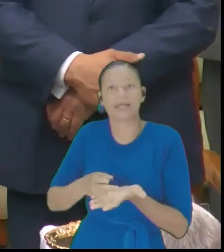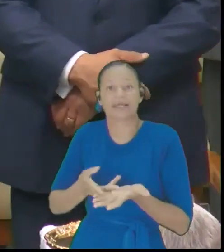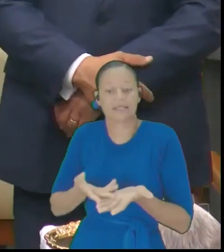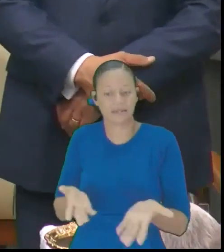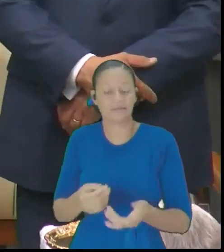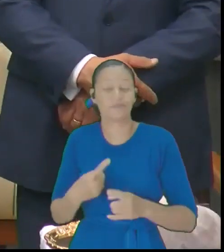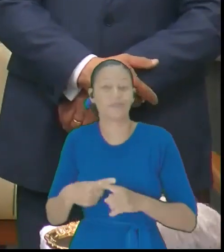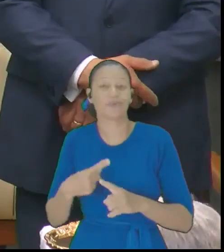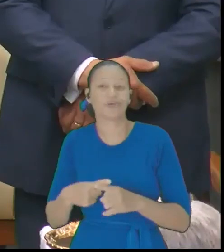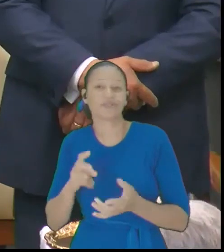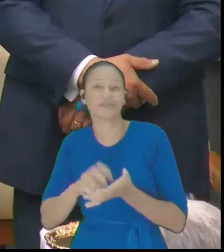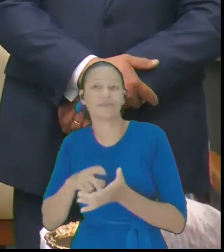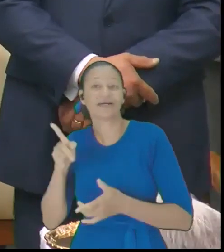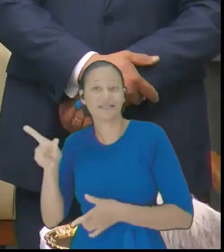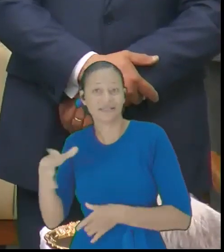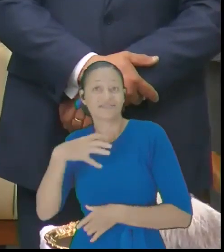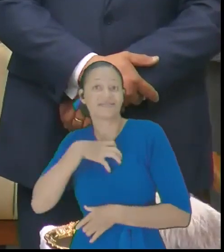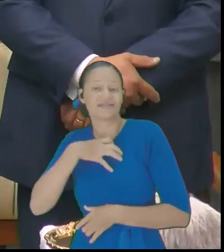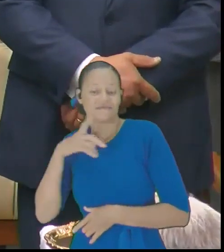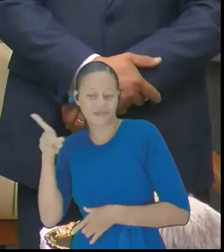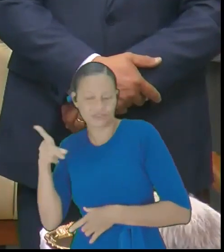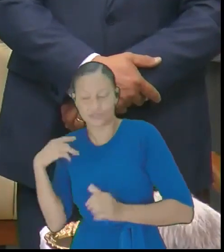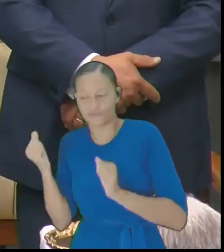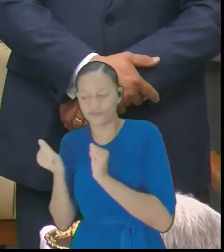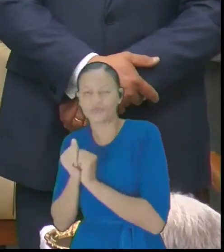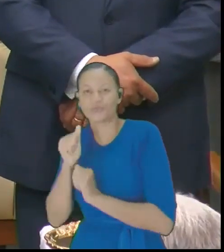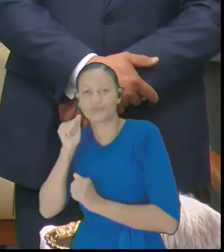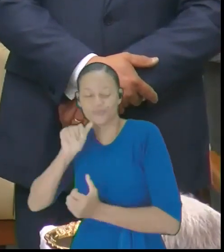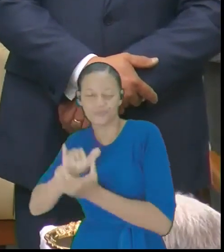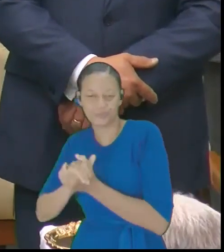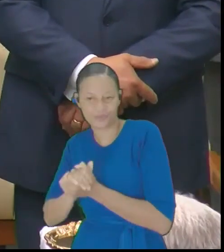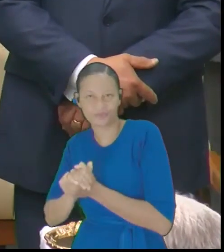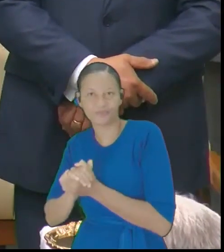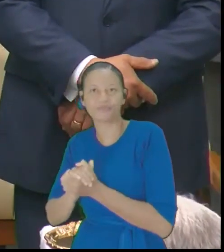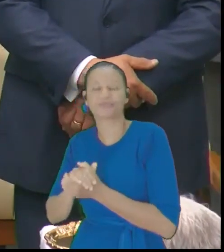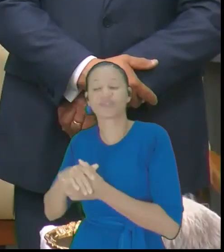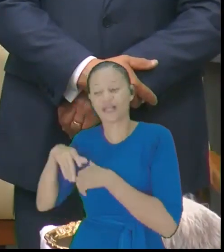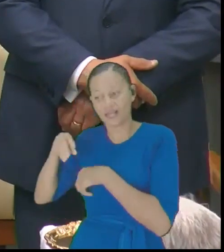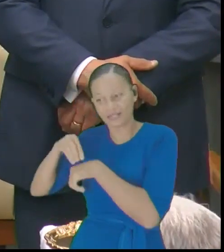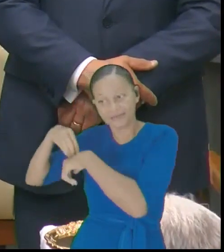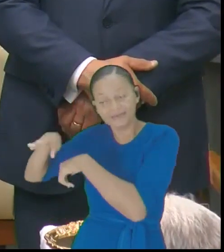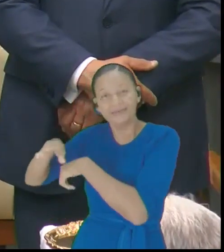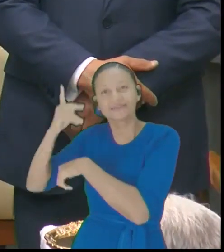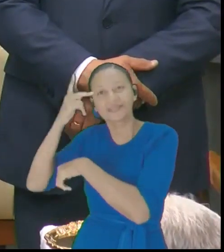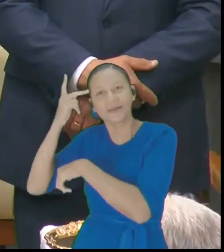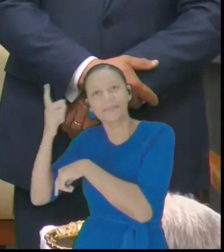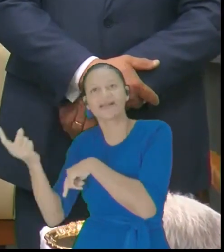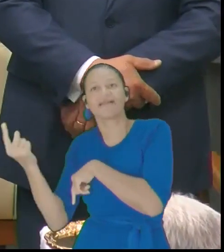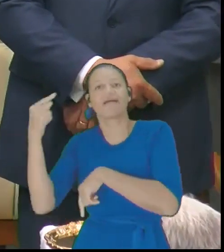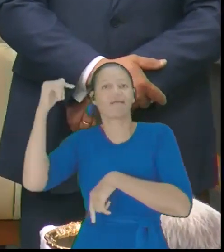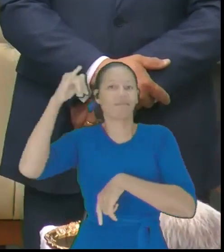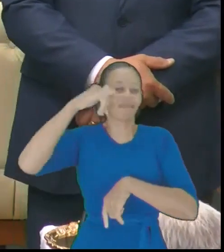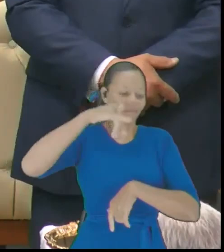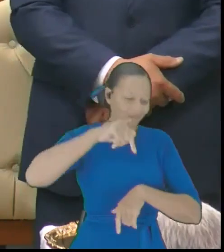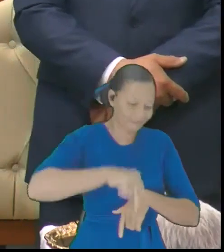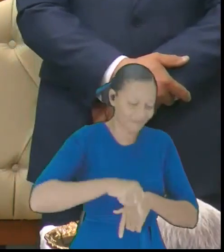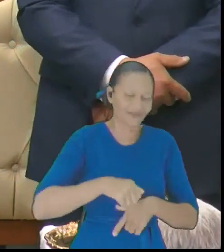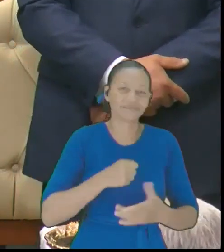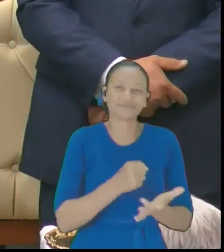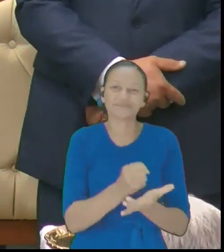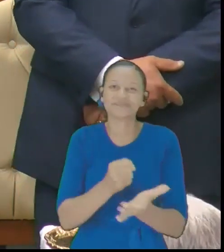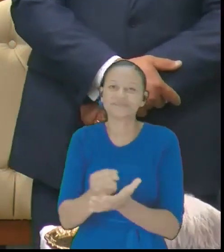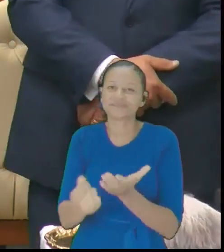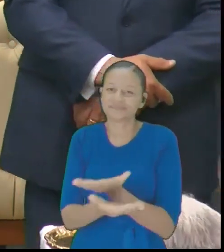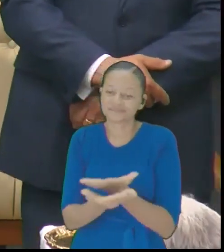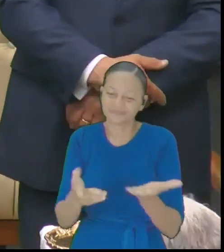Valdomiro, e ela estava comigo esses dias, e aí deixei ela em São Paulo e vim para cá cooperar